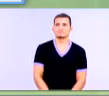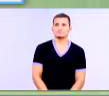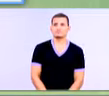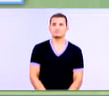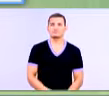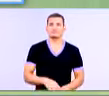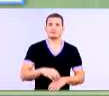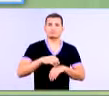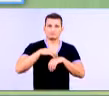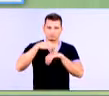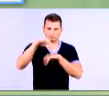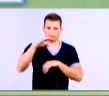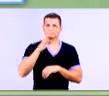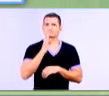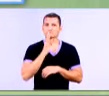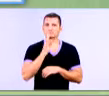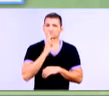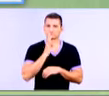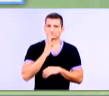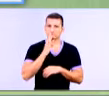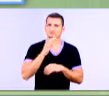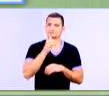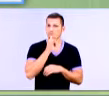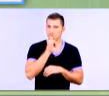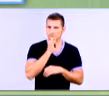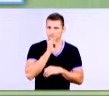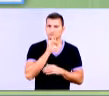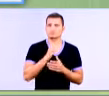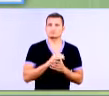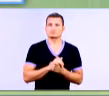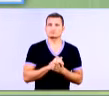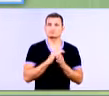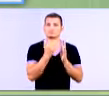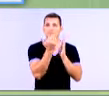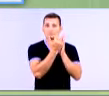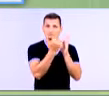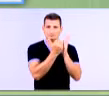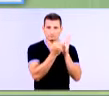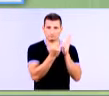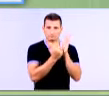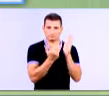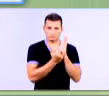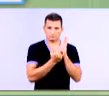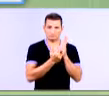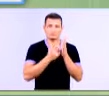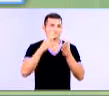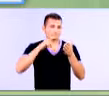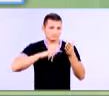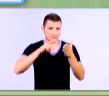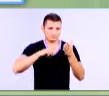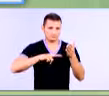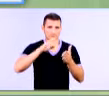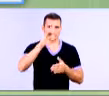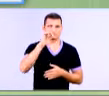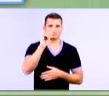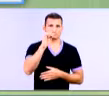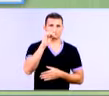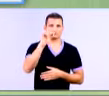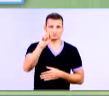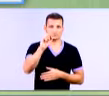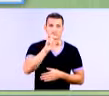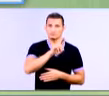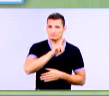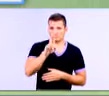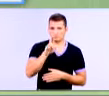inclusive está na atividade de vocês, tá? Um programa que lê uns dados, o nome, a idade e